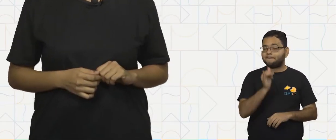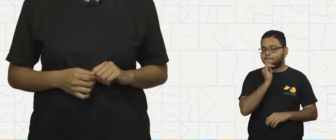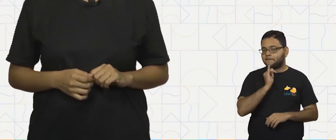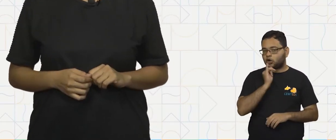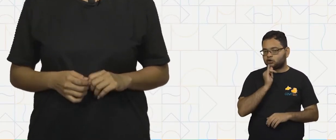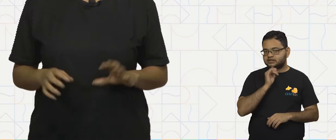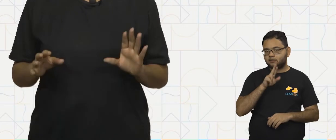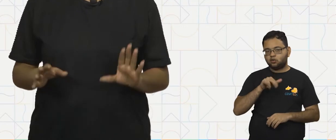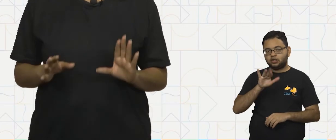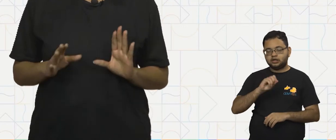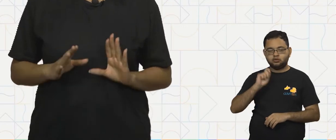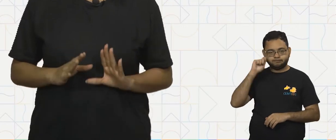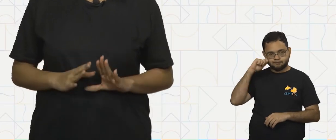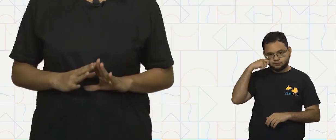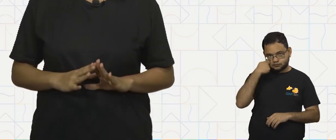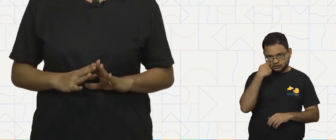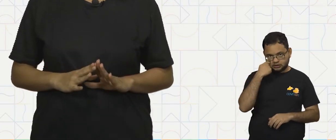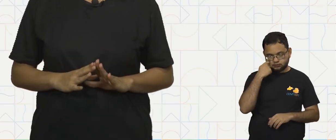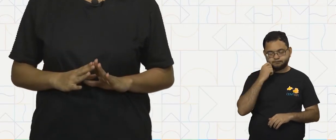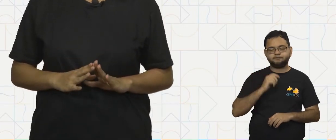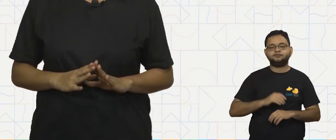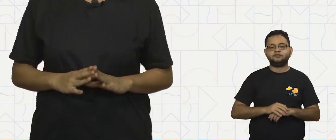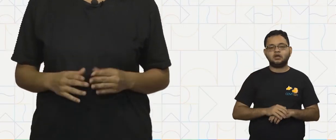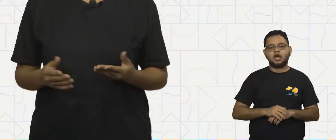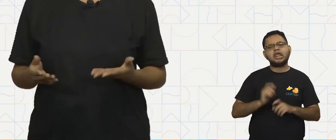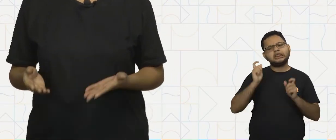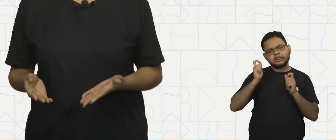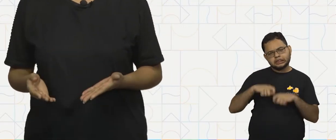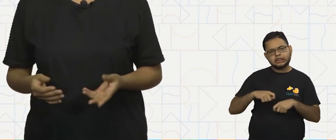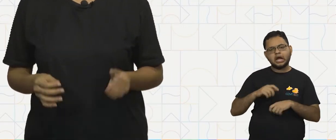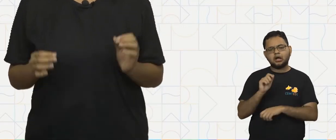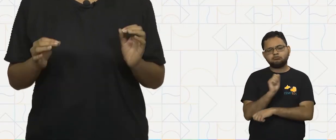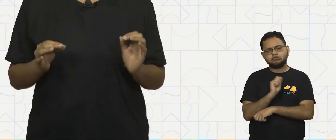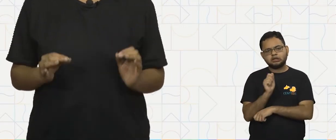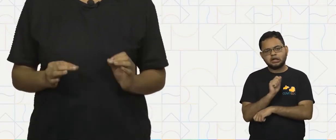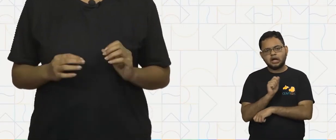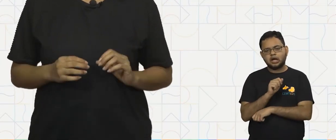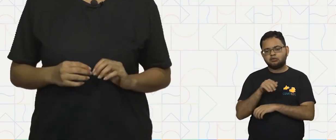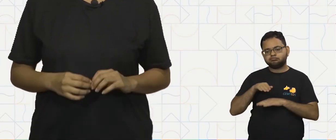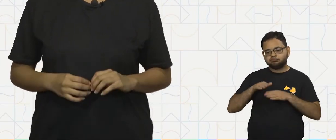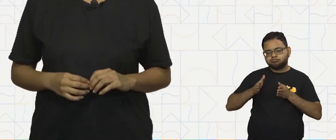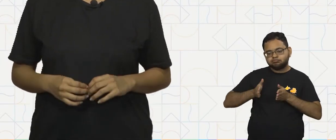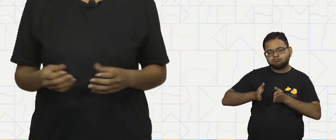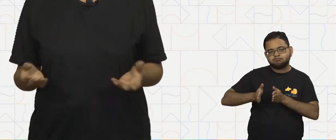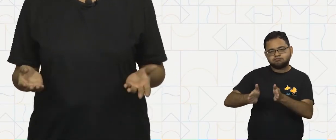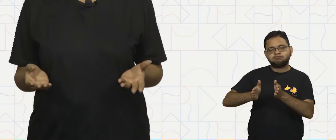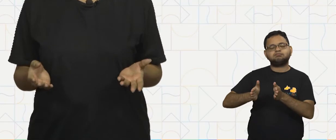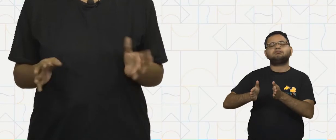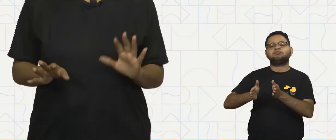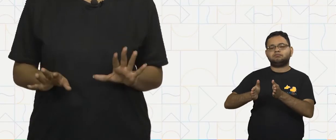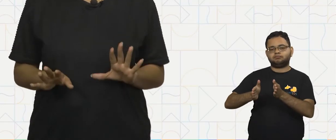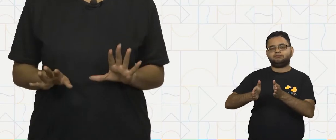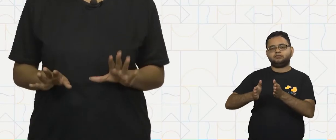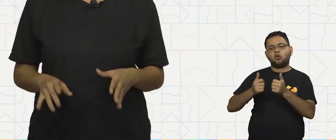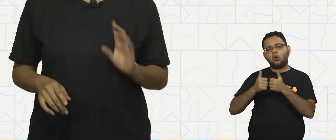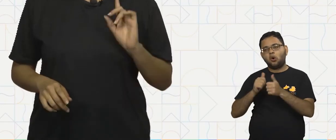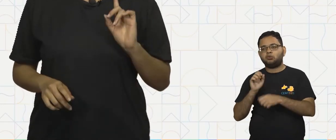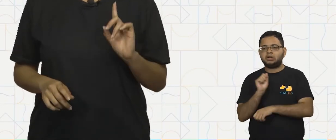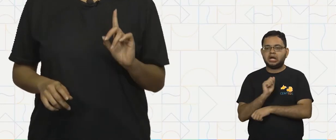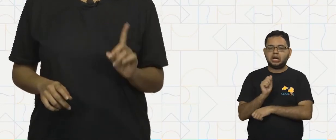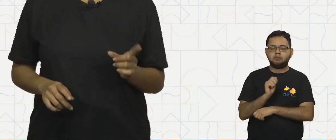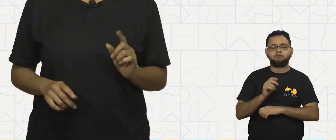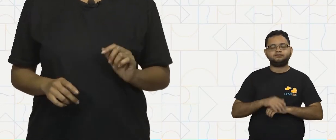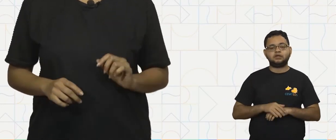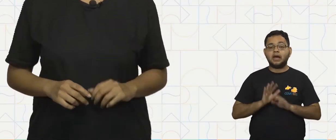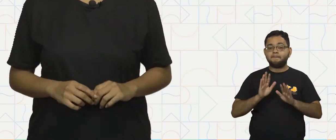Rio Preto da Eva, temos a acessibilidade terrestre, ou seja, podemos chegar lá usando carro ou ônibus,